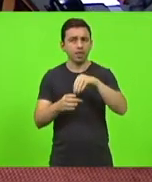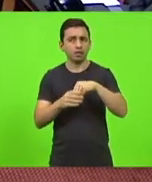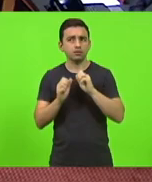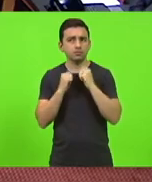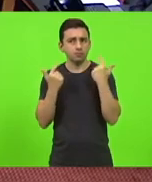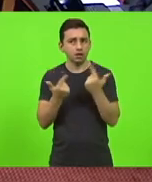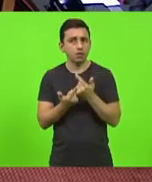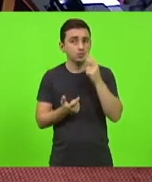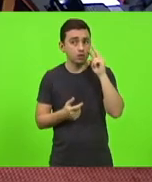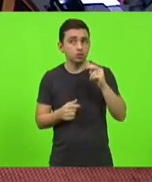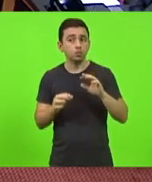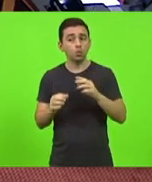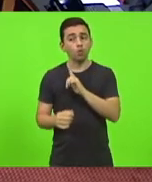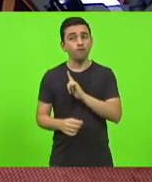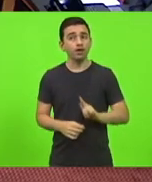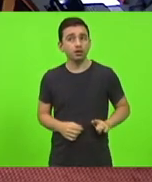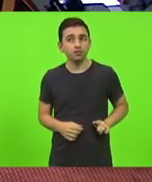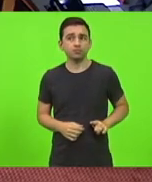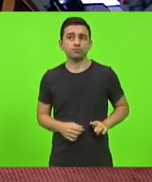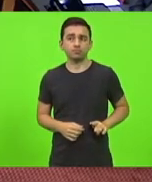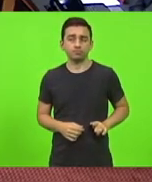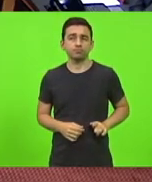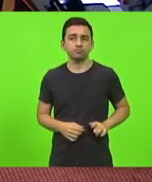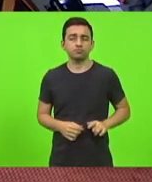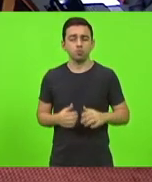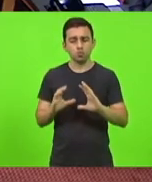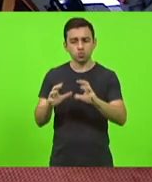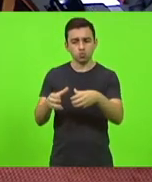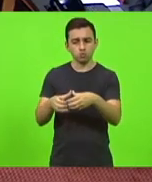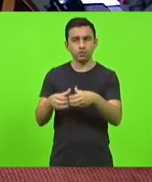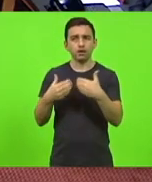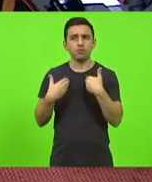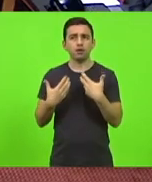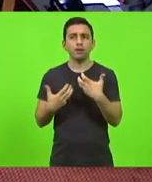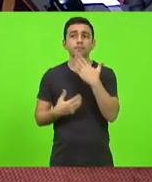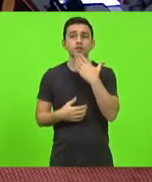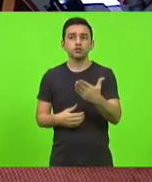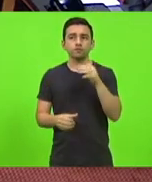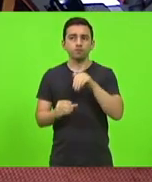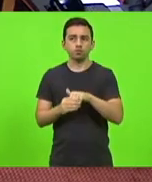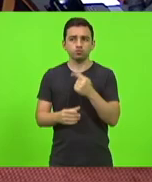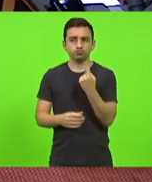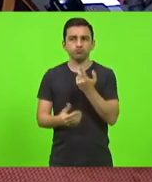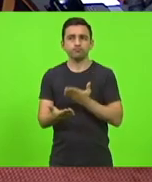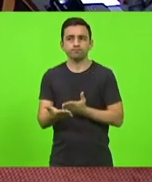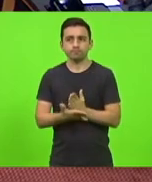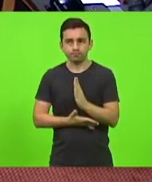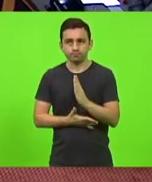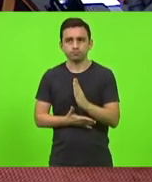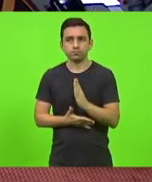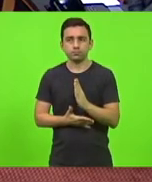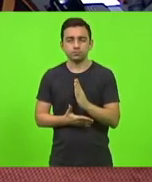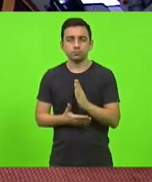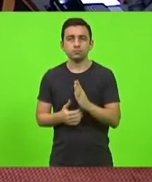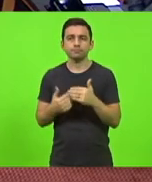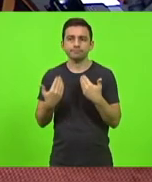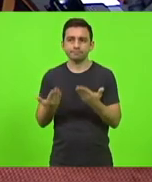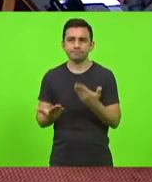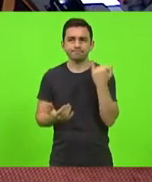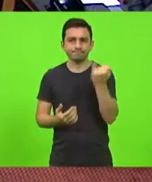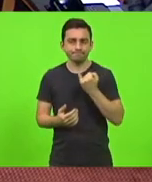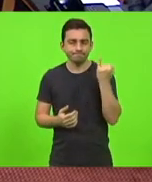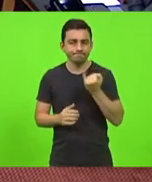reconhecimento por parte do governo do Estado a esta categoria, eu quero aqui pedir voto 1, aprovação deste importante